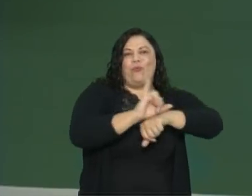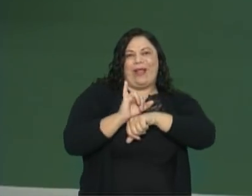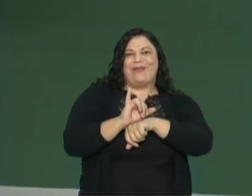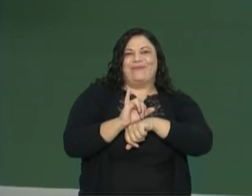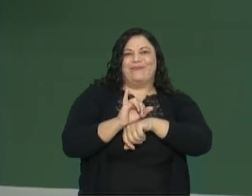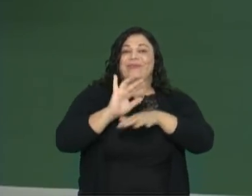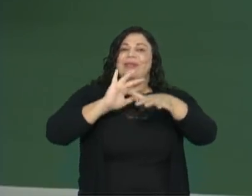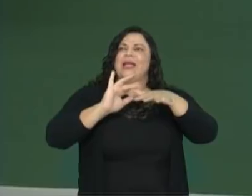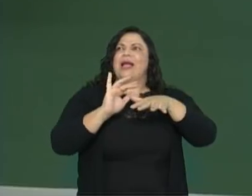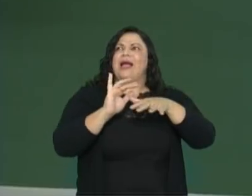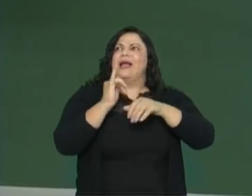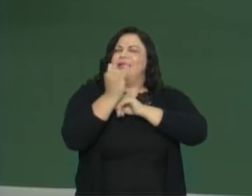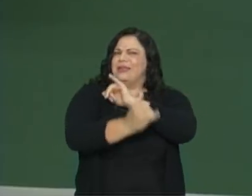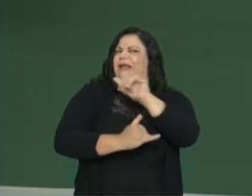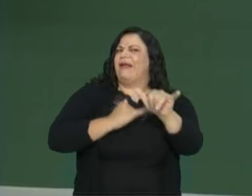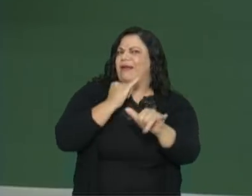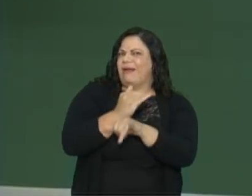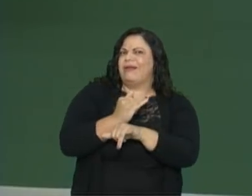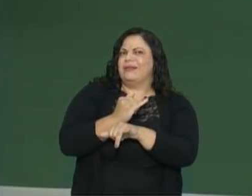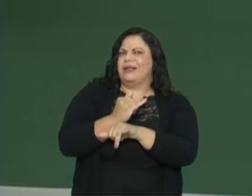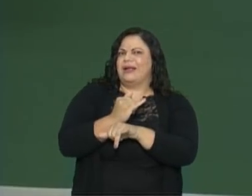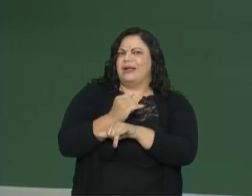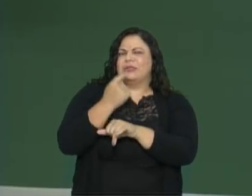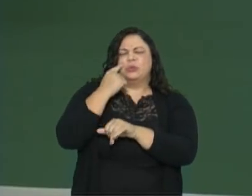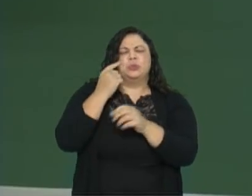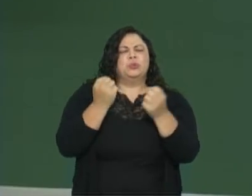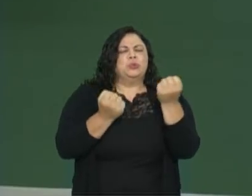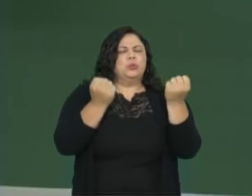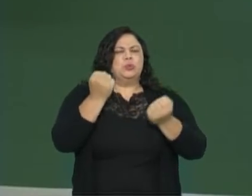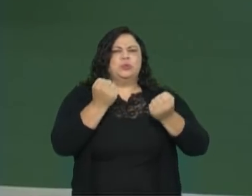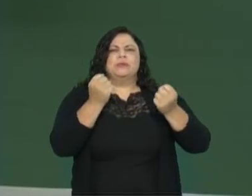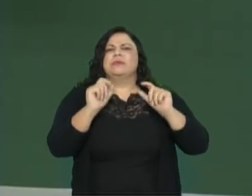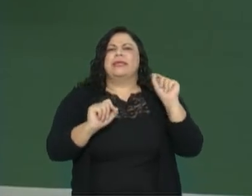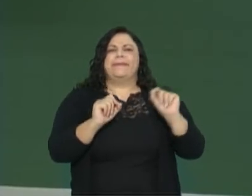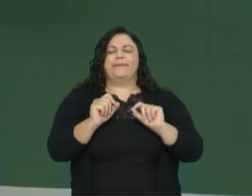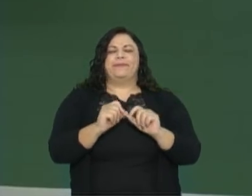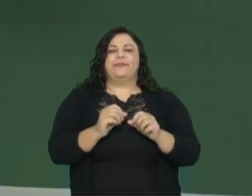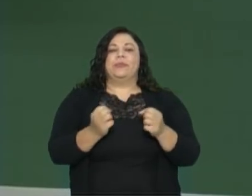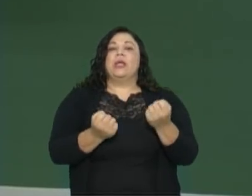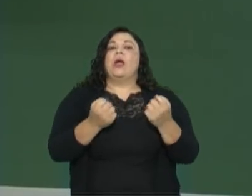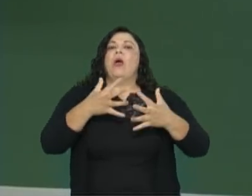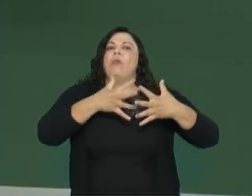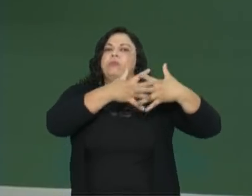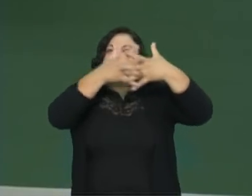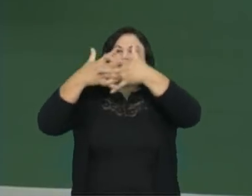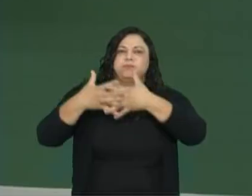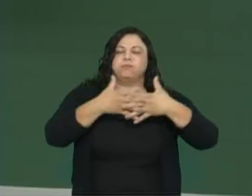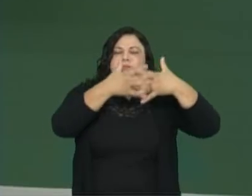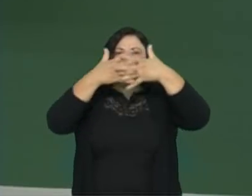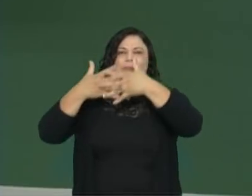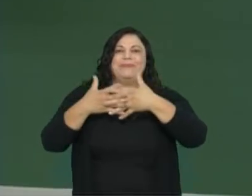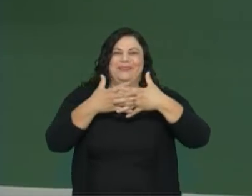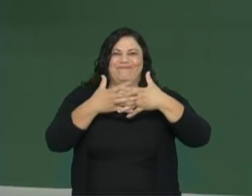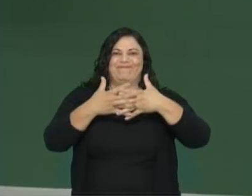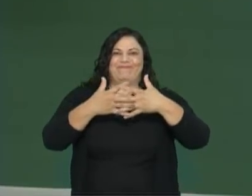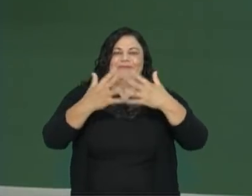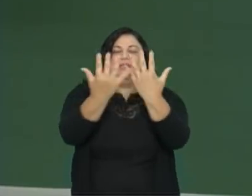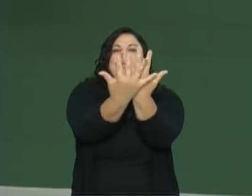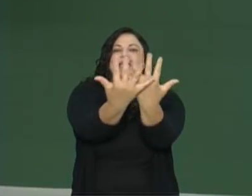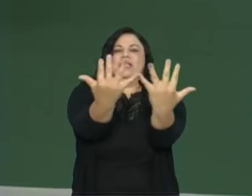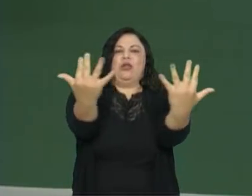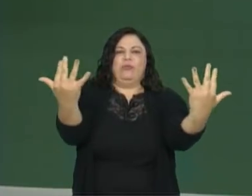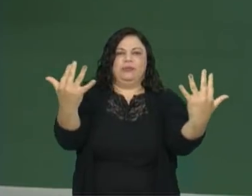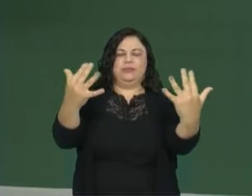um caminhão vindo em alta velocidade, batendo numa cerca e a cerca segura o caminhão. Aí dizia, essa cerca é feita de nióbio.